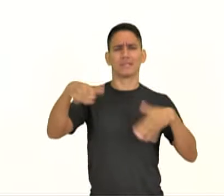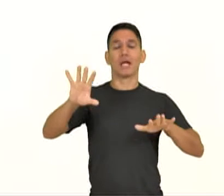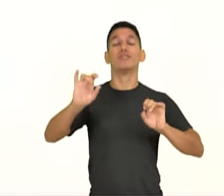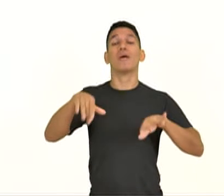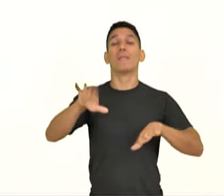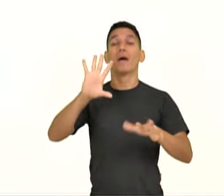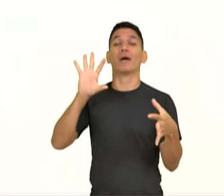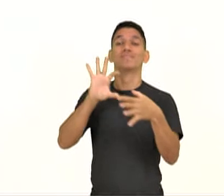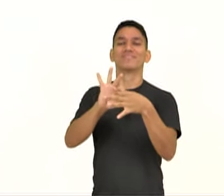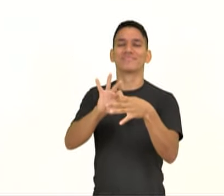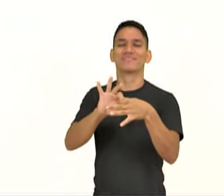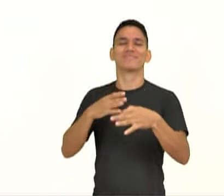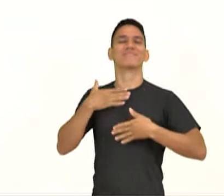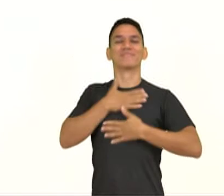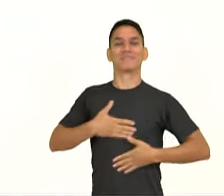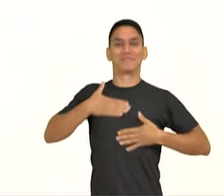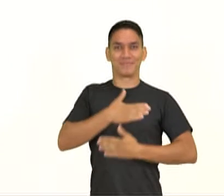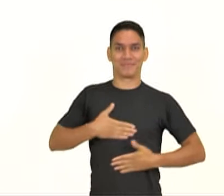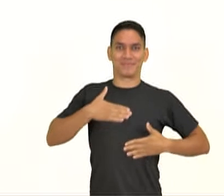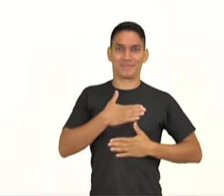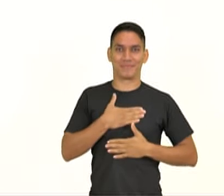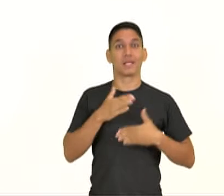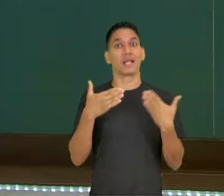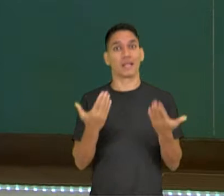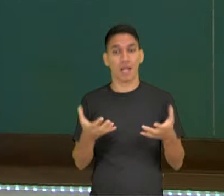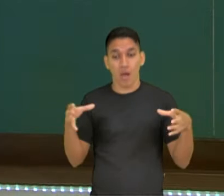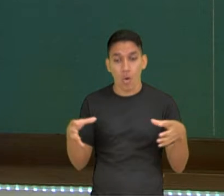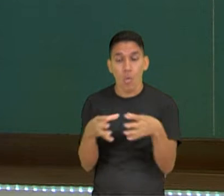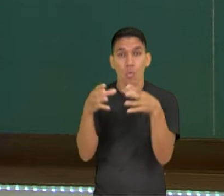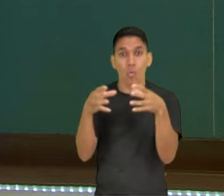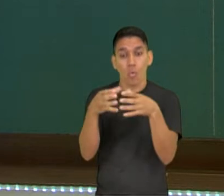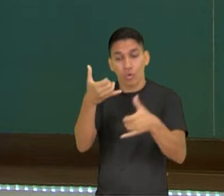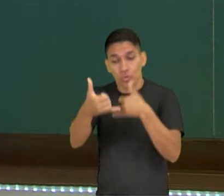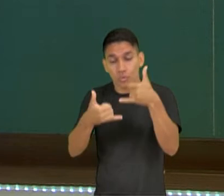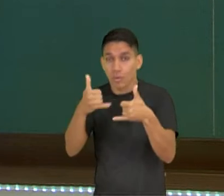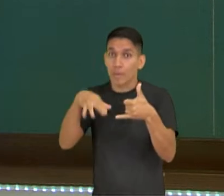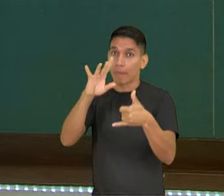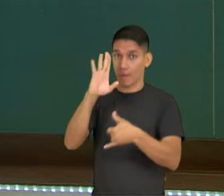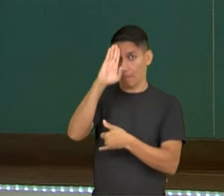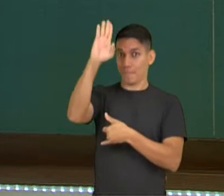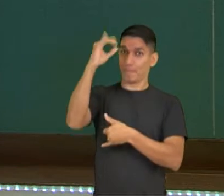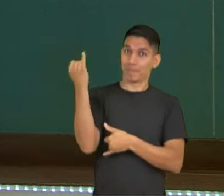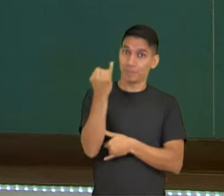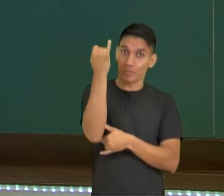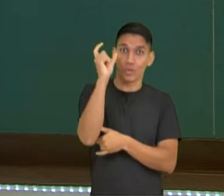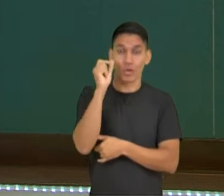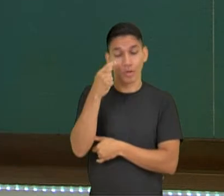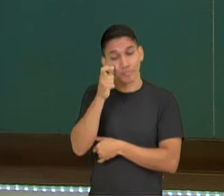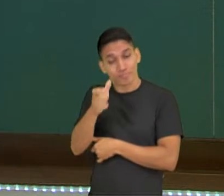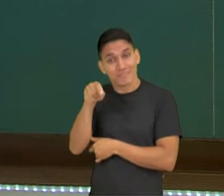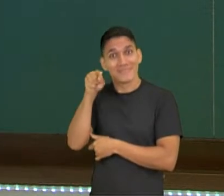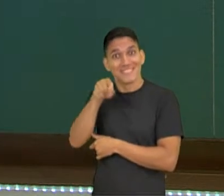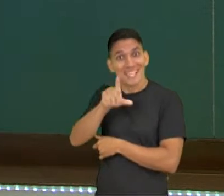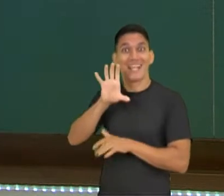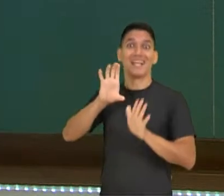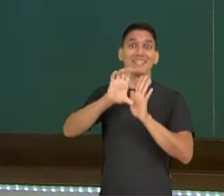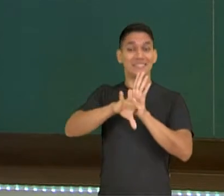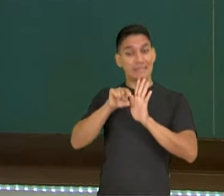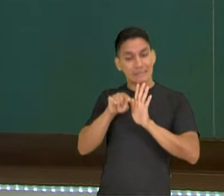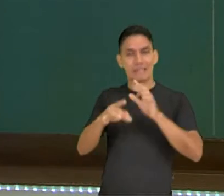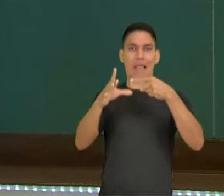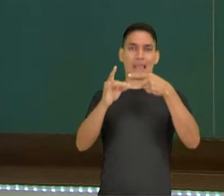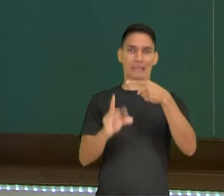prazer. Então, os jogos cooperativos, o que eu acho bem importante dele, é sobre essa definição em